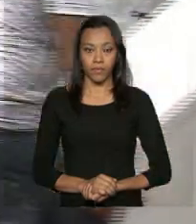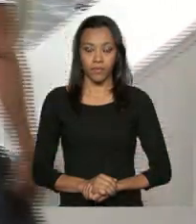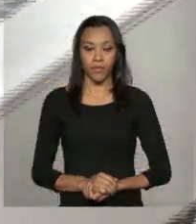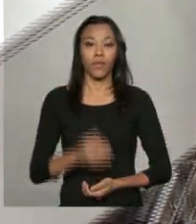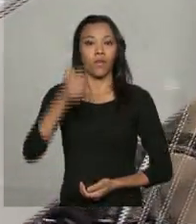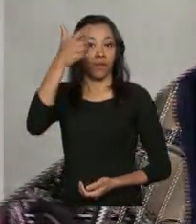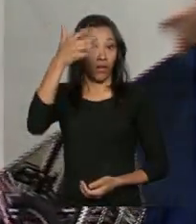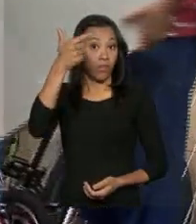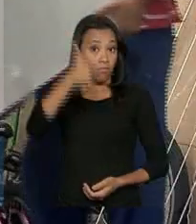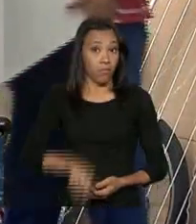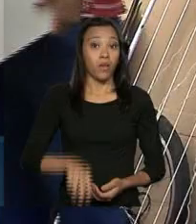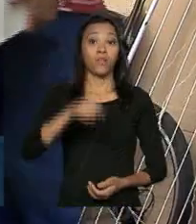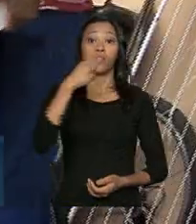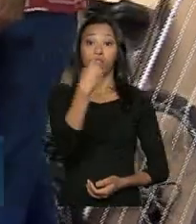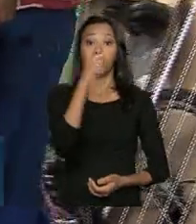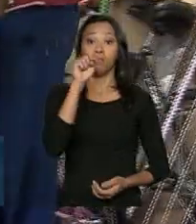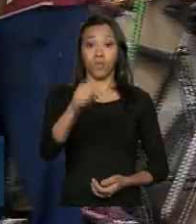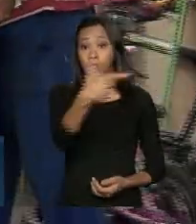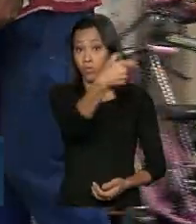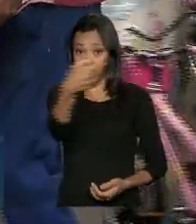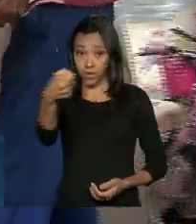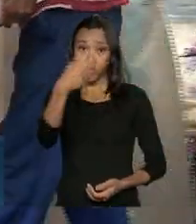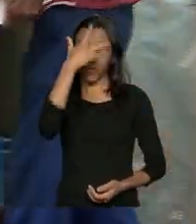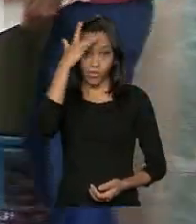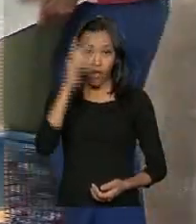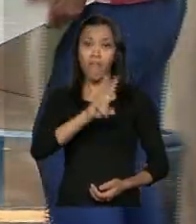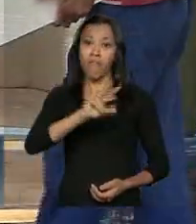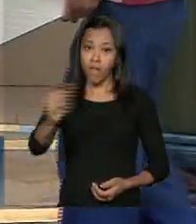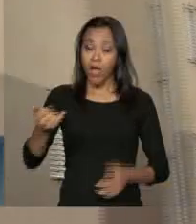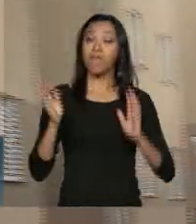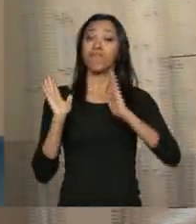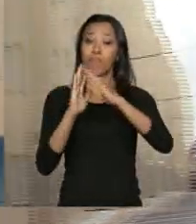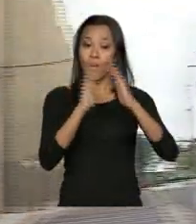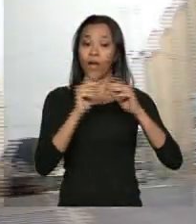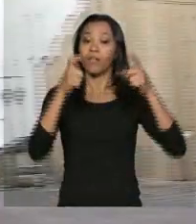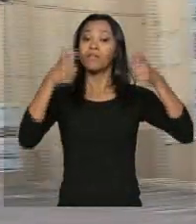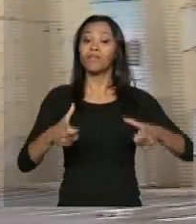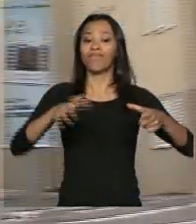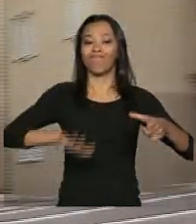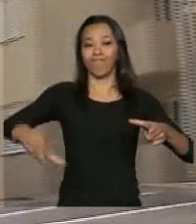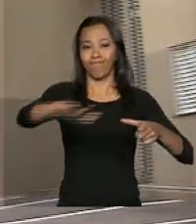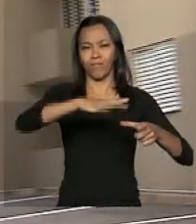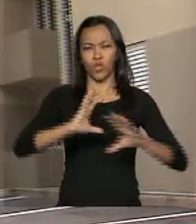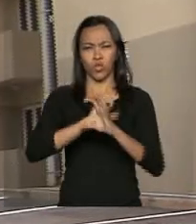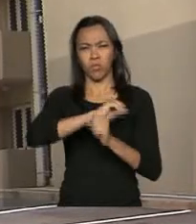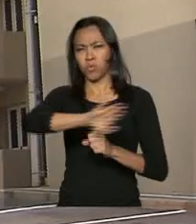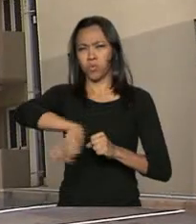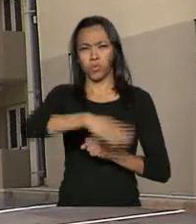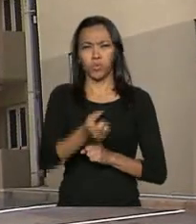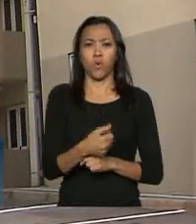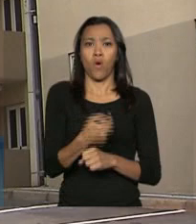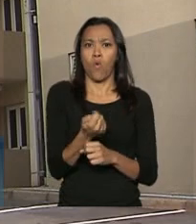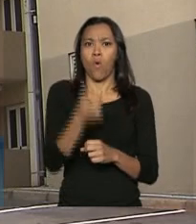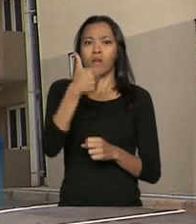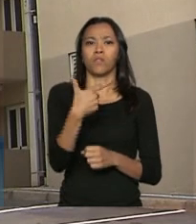Mais de 1.200 pessoas vão morar no residencial Flor de Lis. O investimento total foi de quase